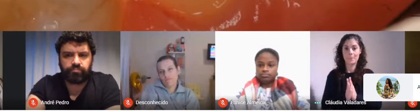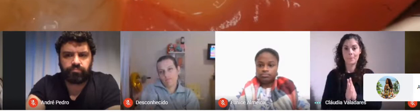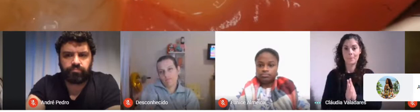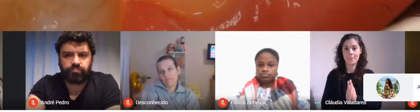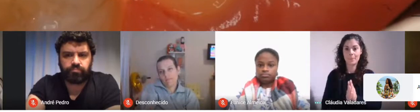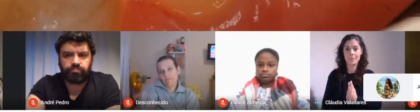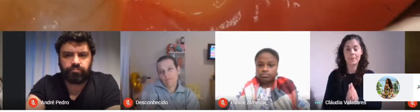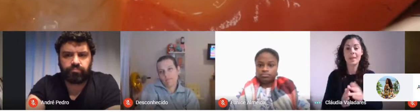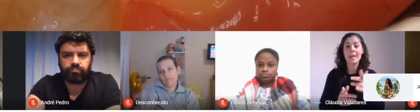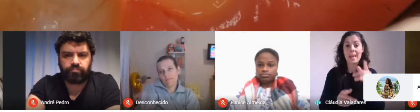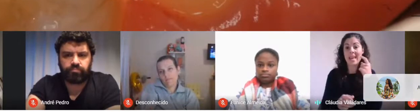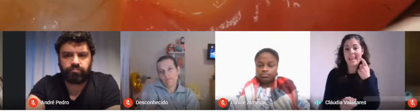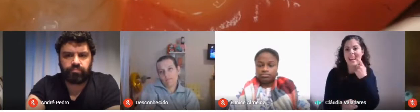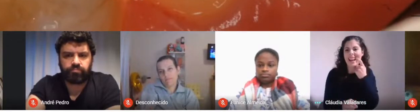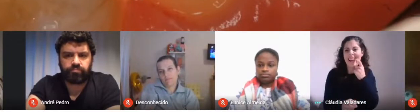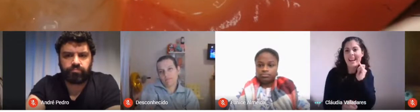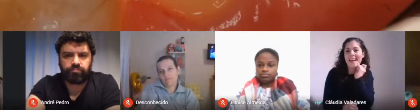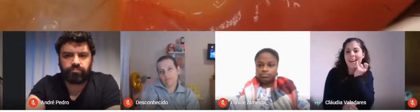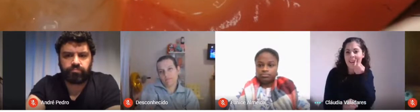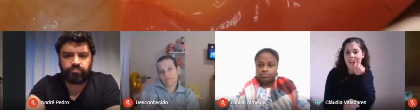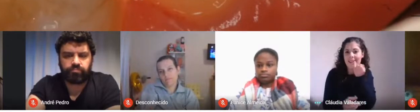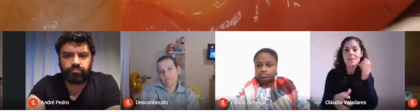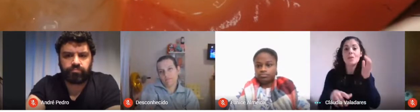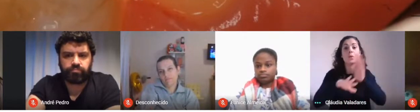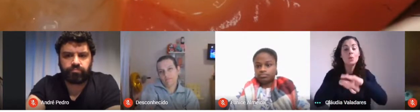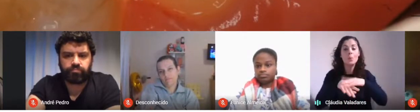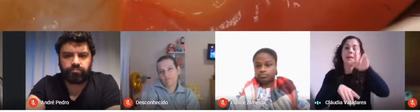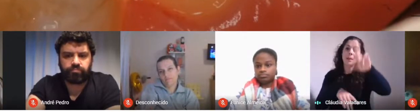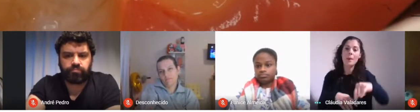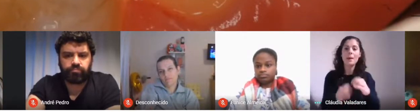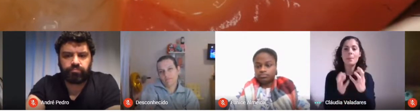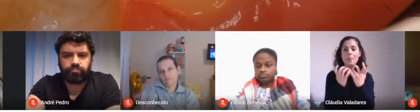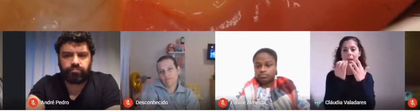A cárie dentária é causada pela placa bacteriana.